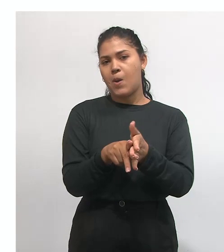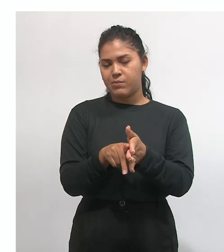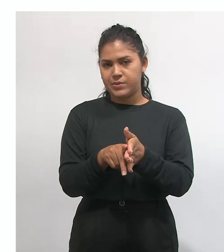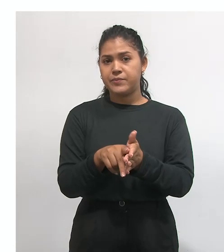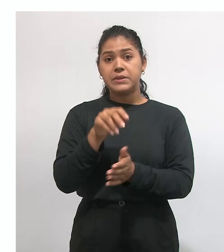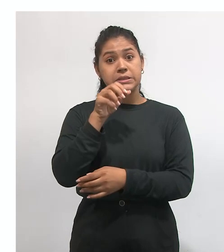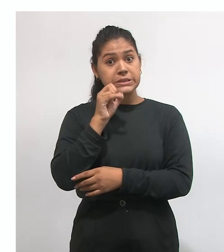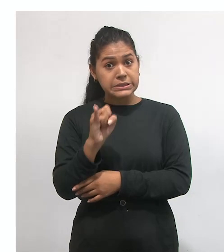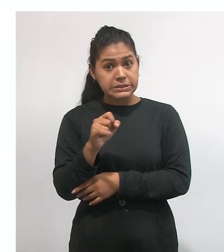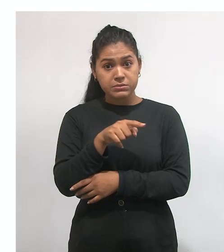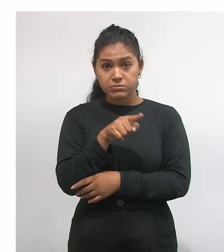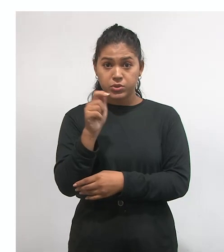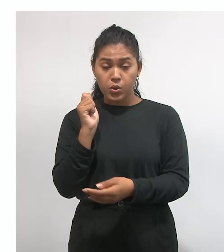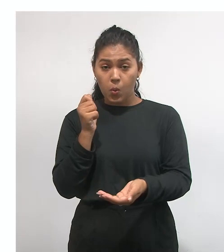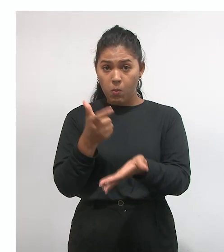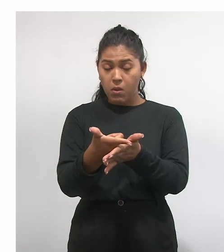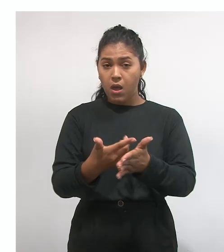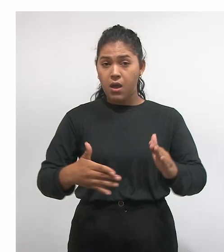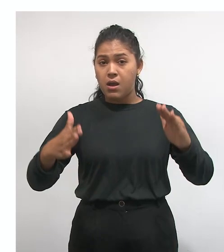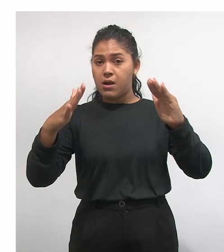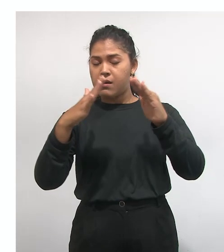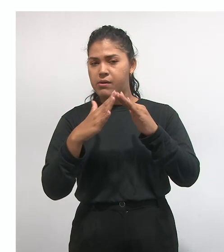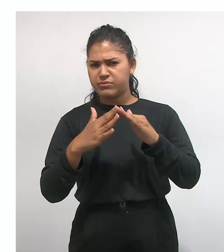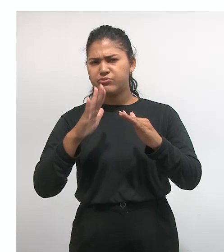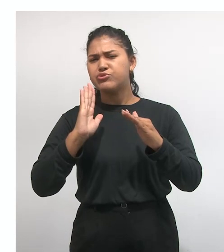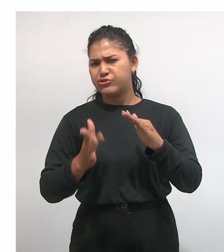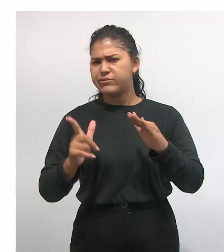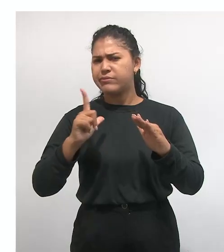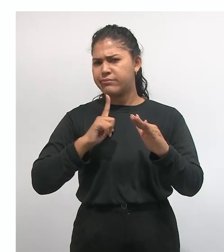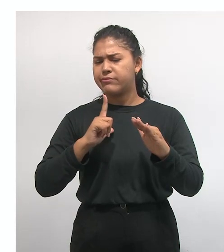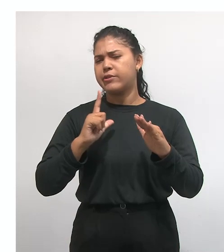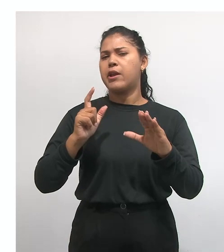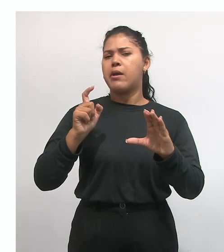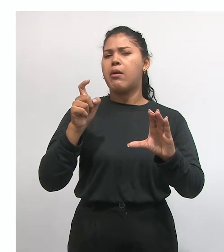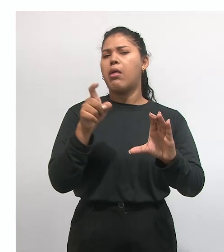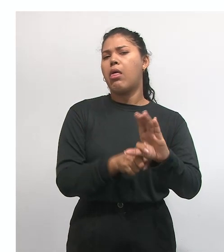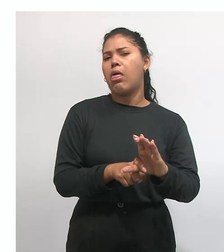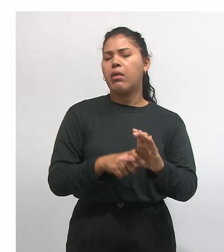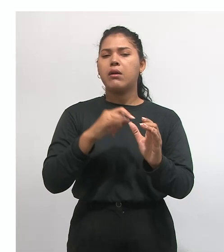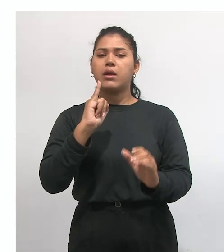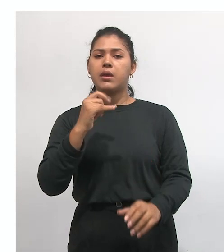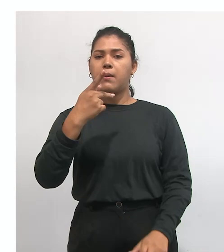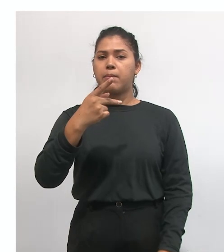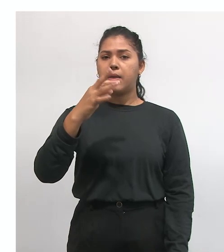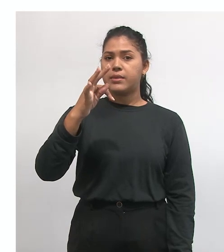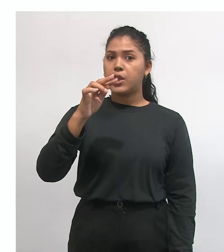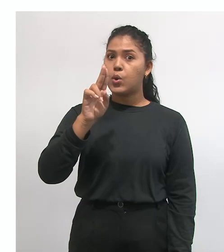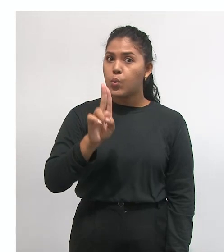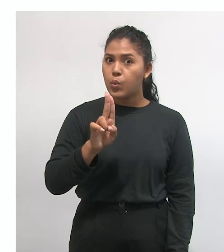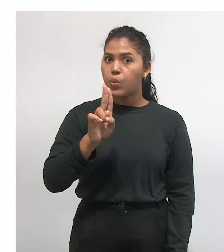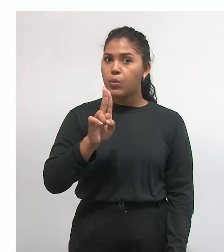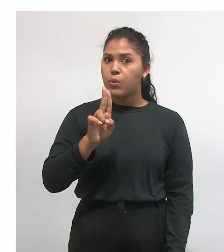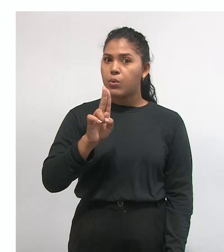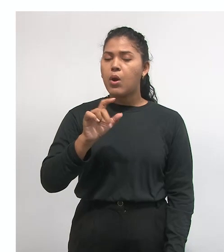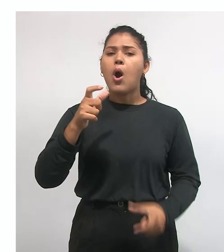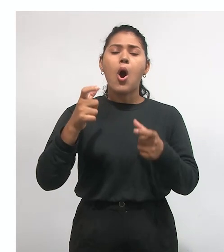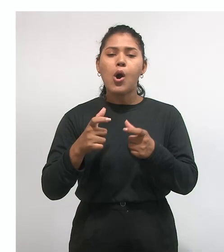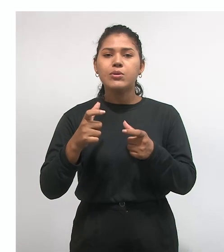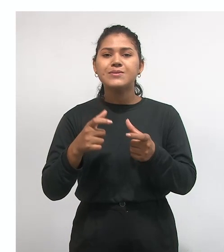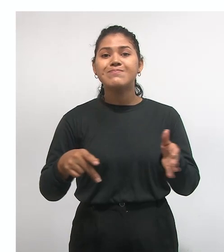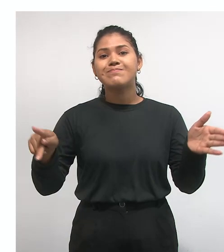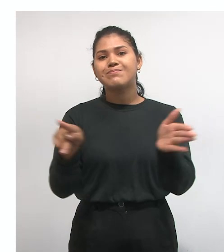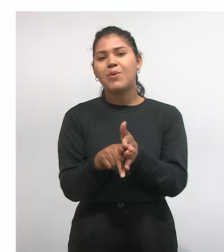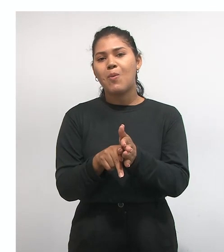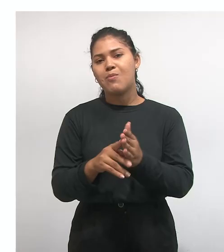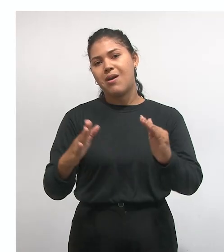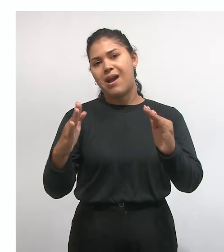se você adquirir um imóvel que ele já tem tributos ali, como por exemplo o IPTU ele está no imóvel, ele está